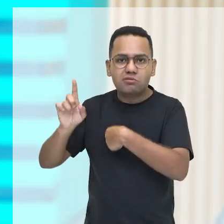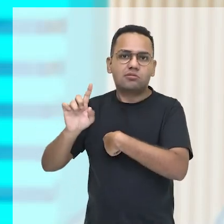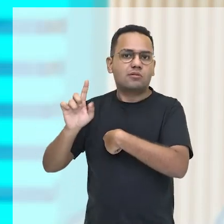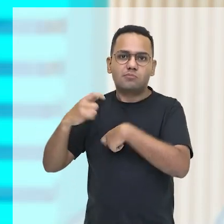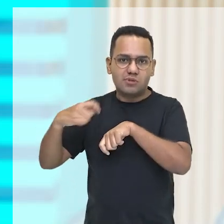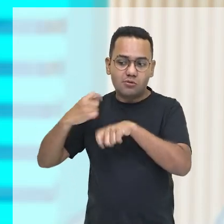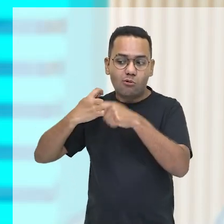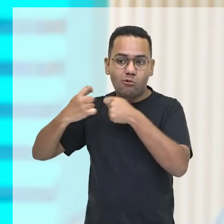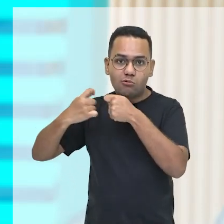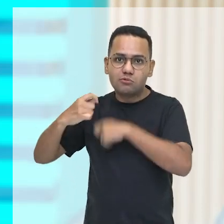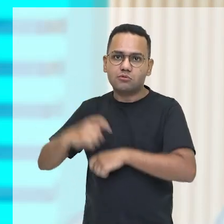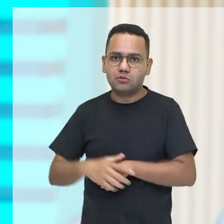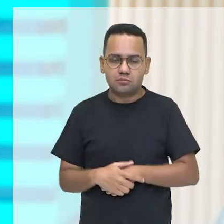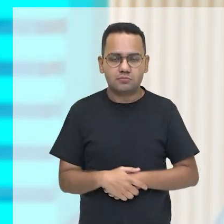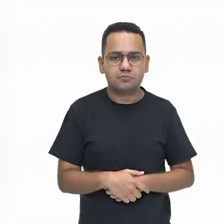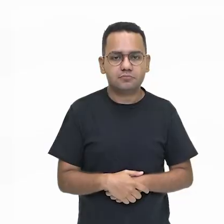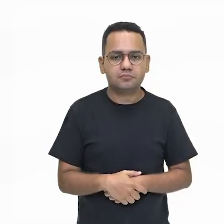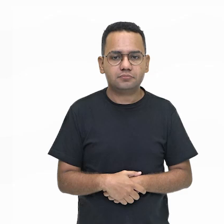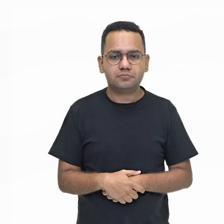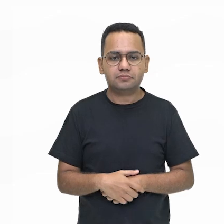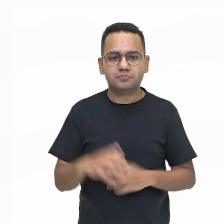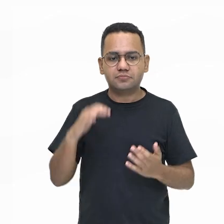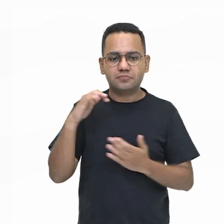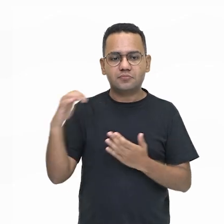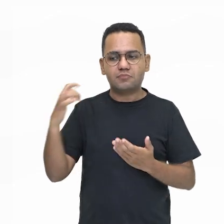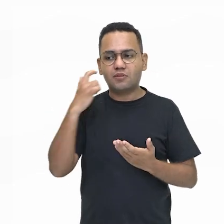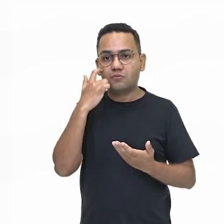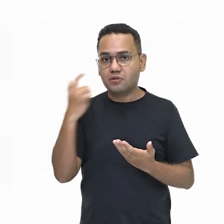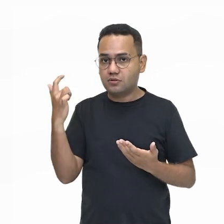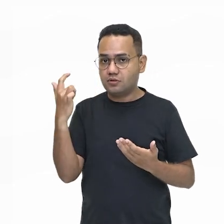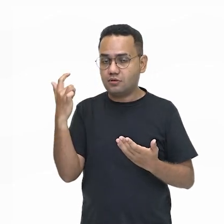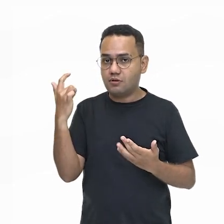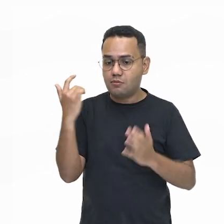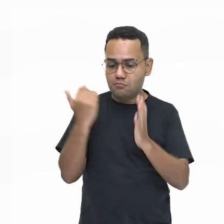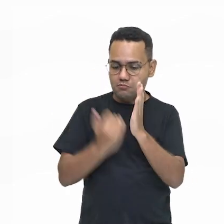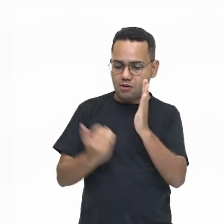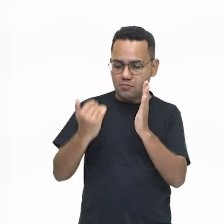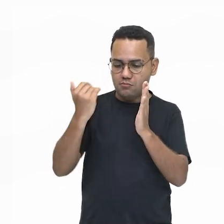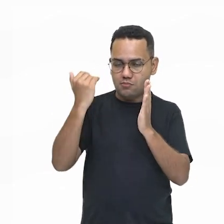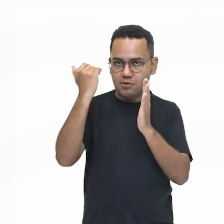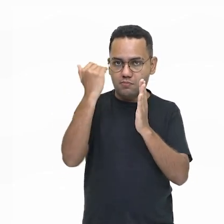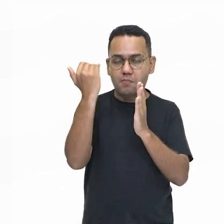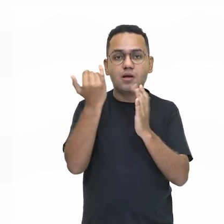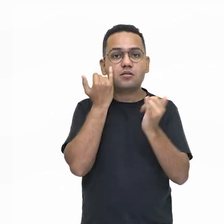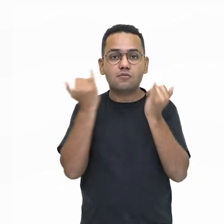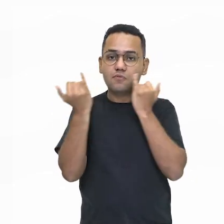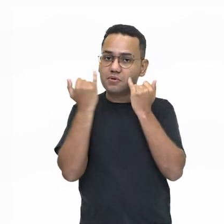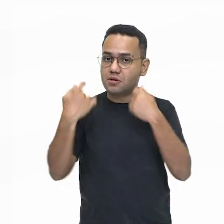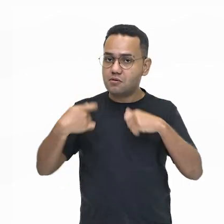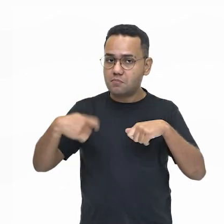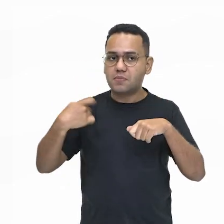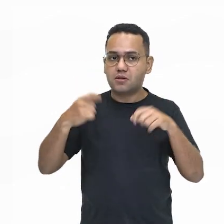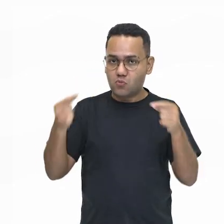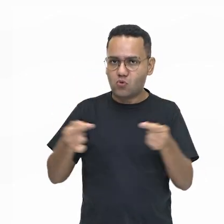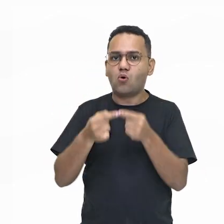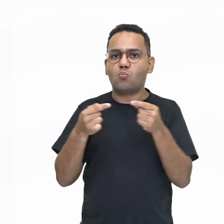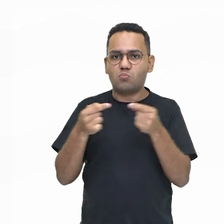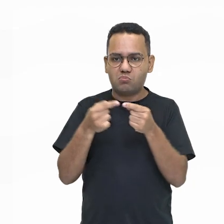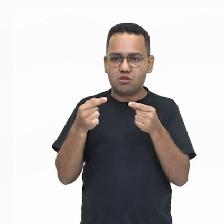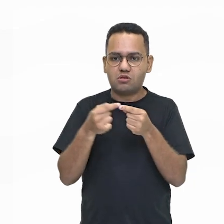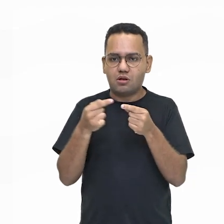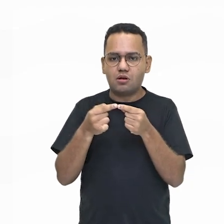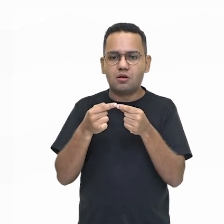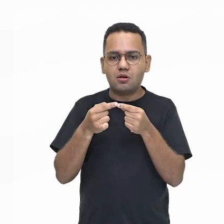isso que fizeram uma pirâmide alimentar, para a gente poder se guiar sobre aquilo que a gente pode ou não